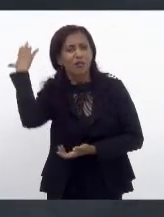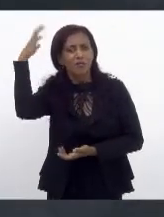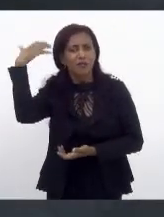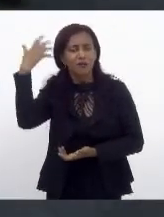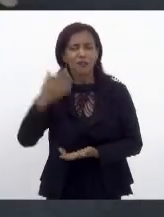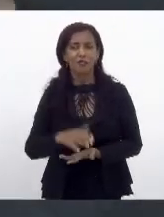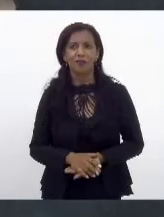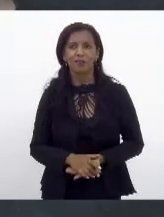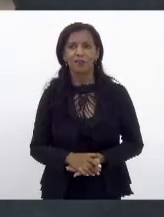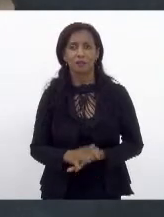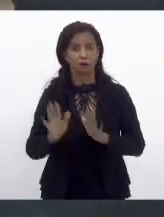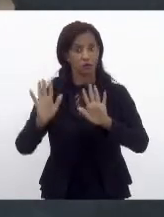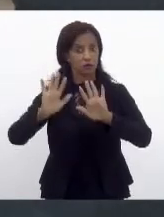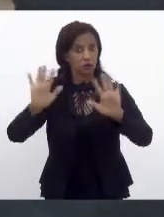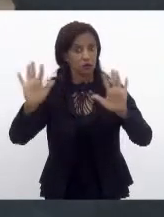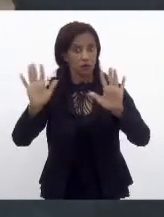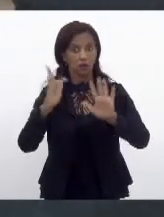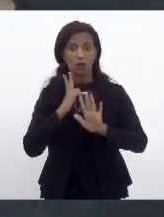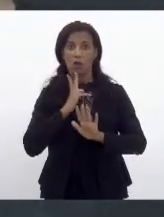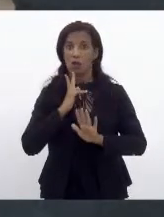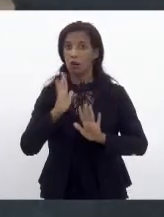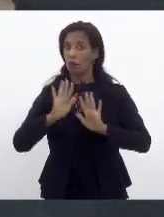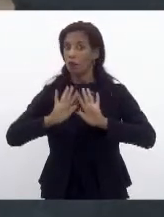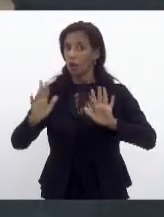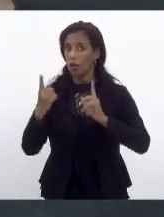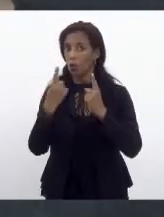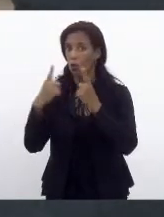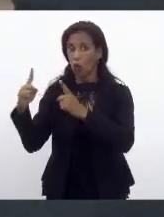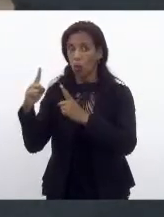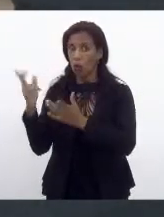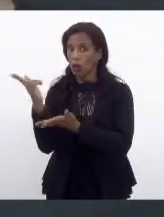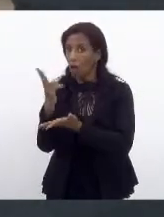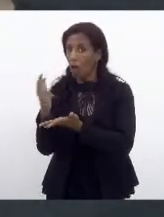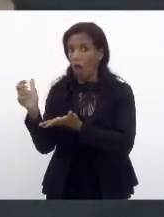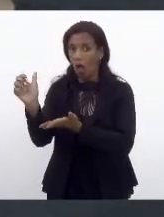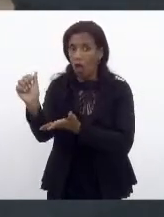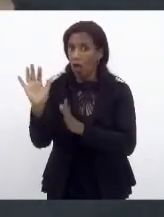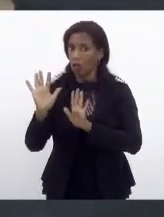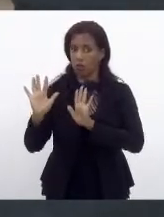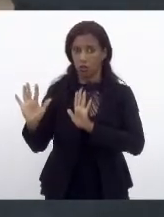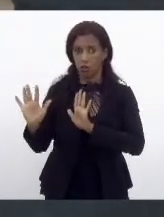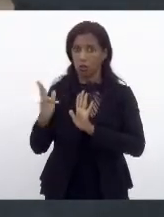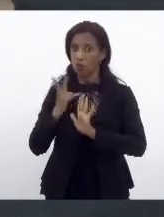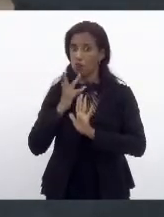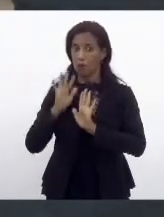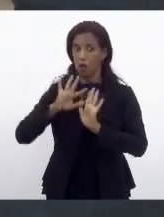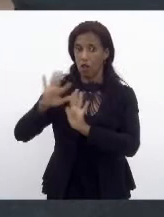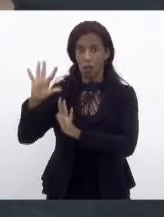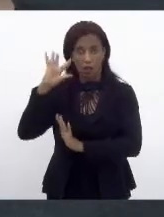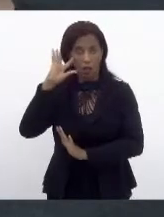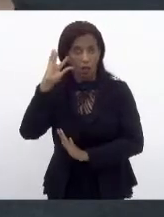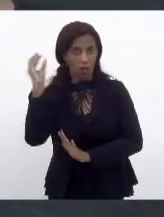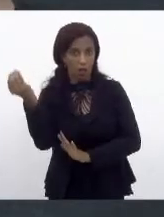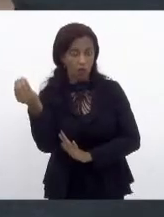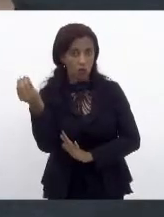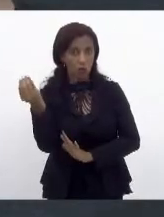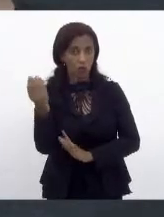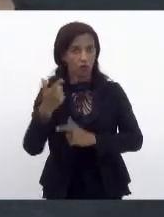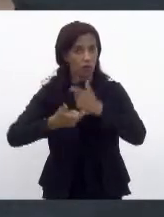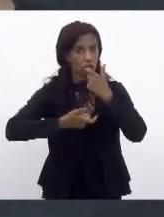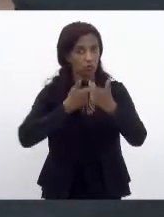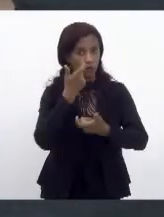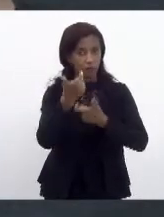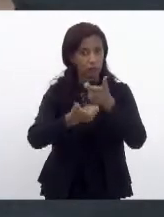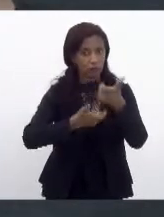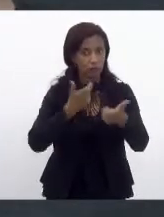fiz, senhora presidente, não foi contra a arte, muito pelo contrário. Mais uma vez a deputada que me antecede, ela resolve deturpar todas as